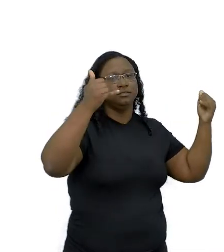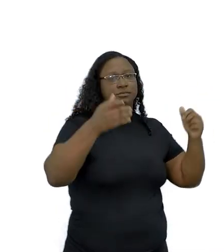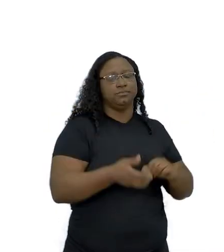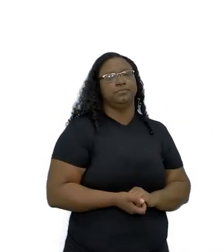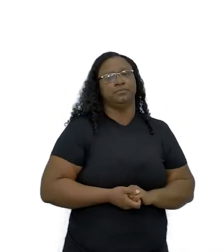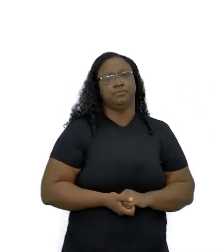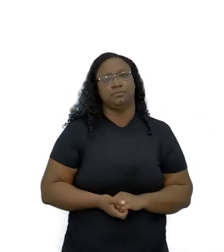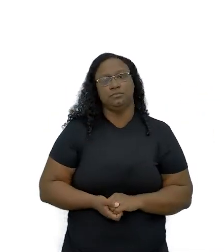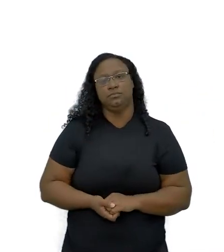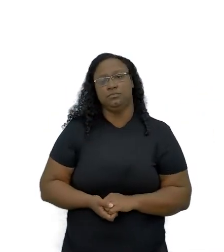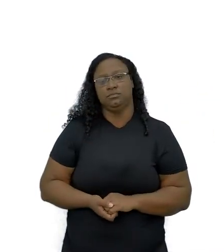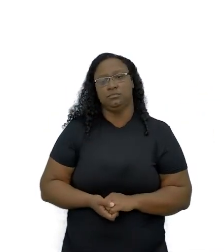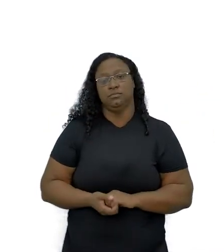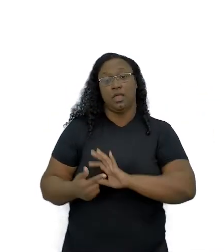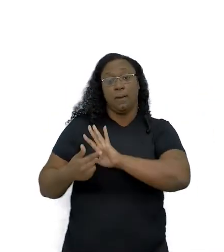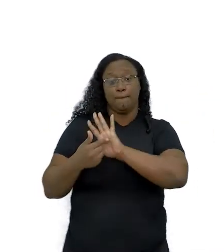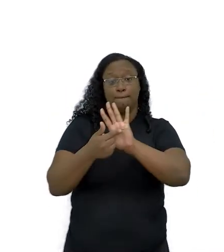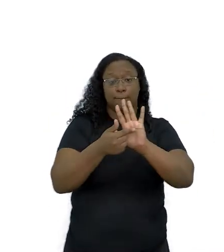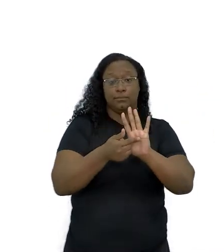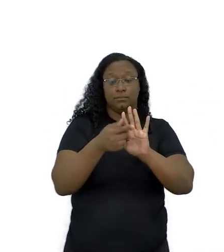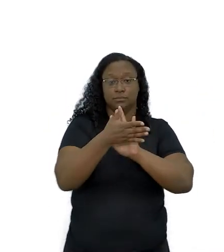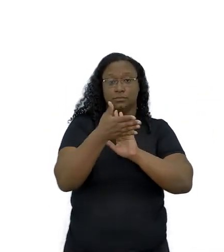vocês os recursos